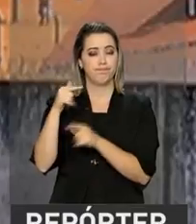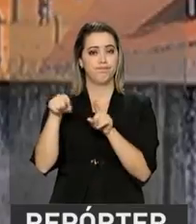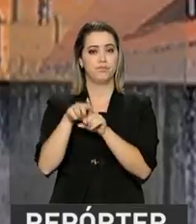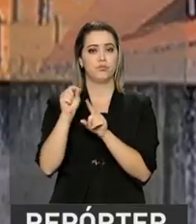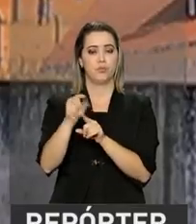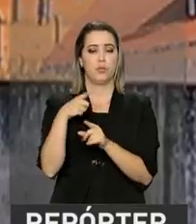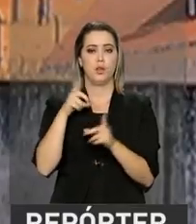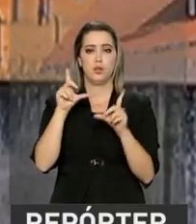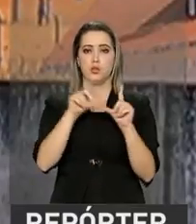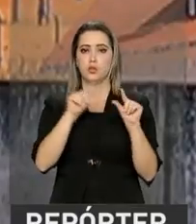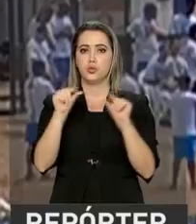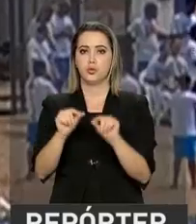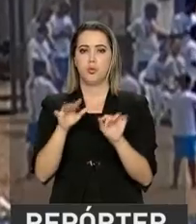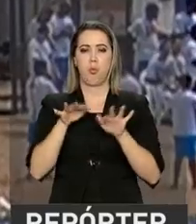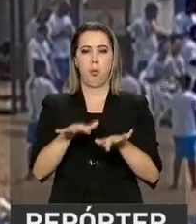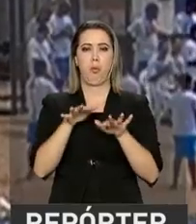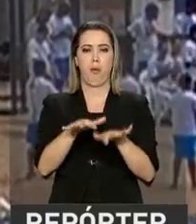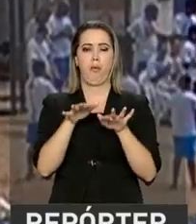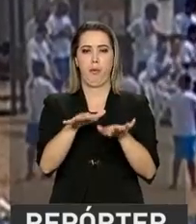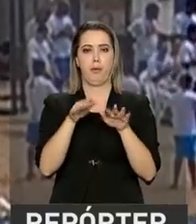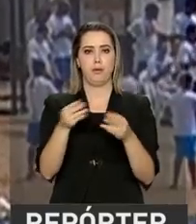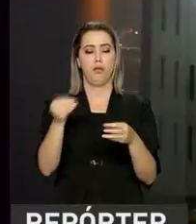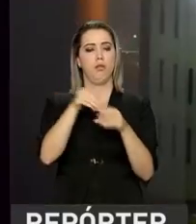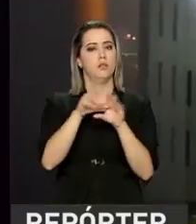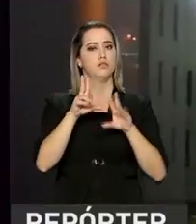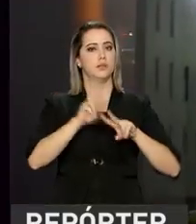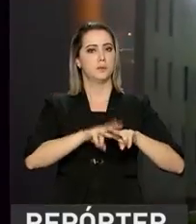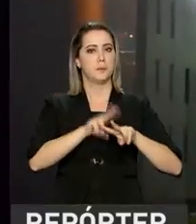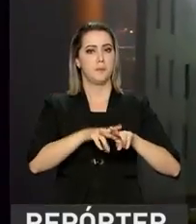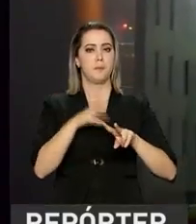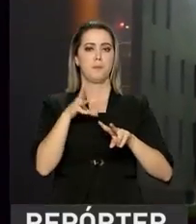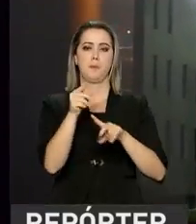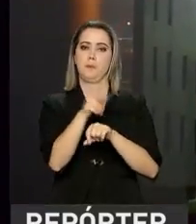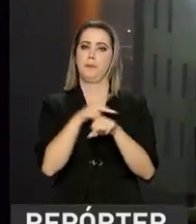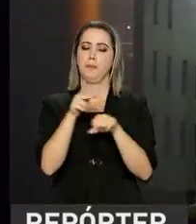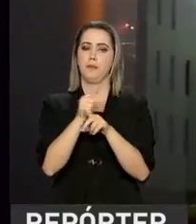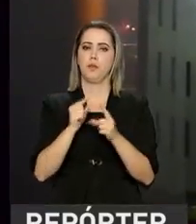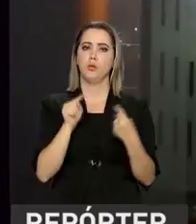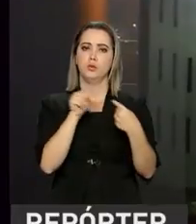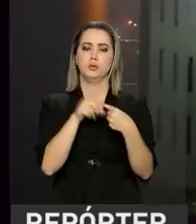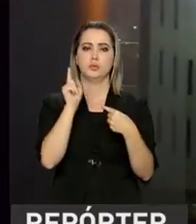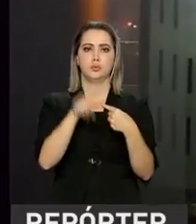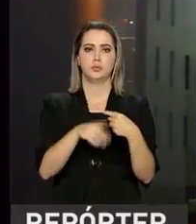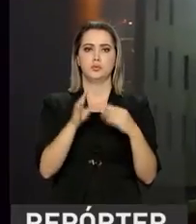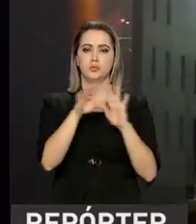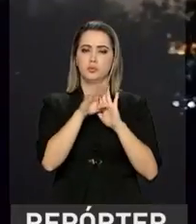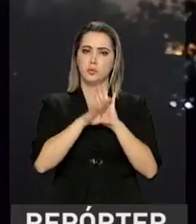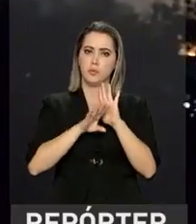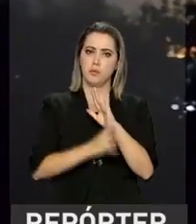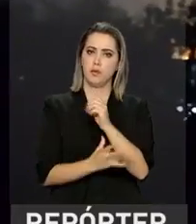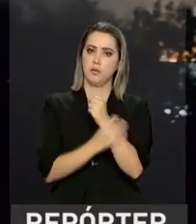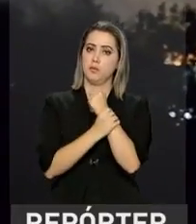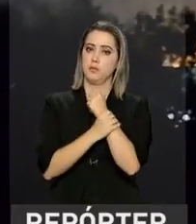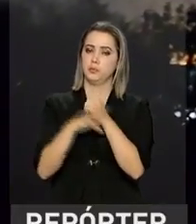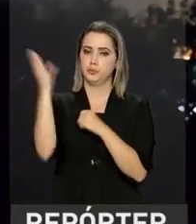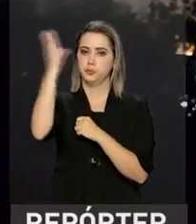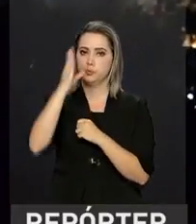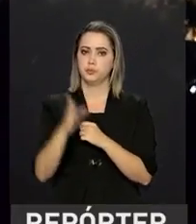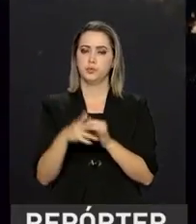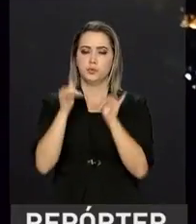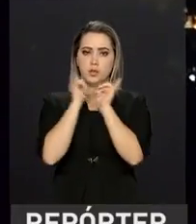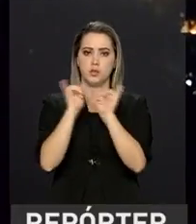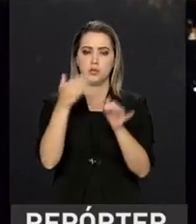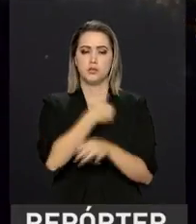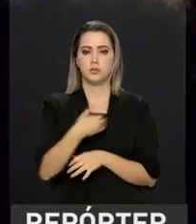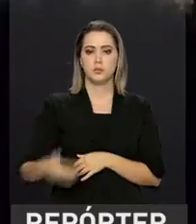diminuir a incidência de rebeliões nos presídios de todo o país a medida faz parte do plano nacional segurança lançado pelo